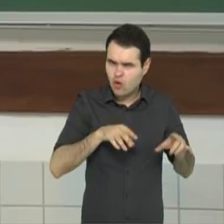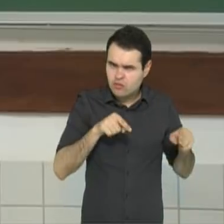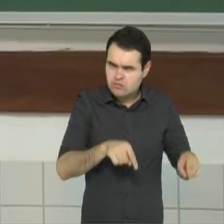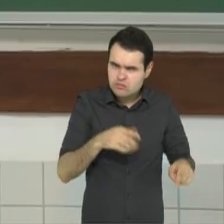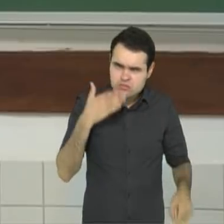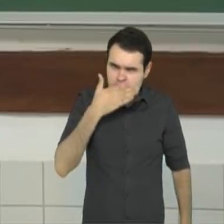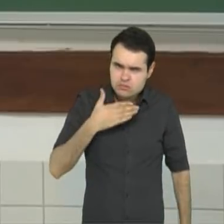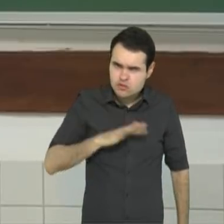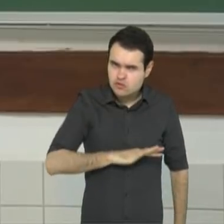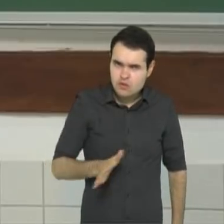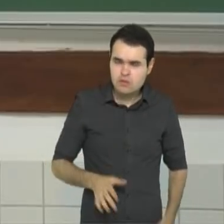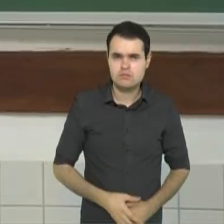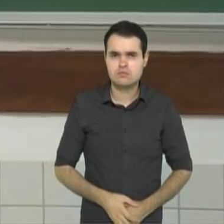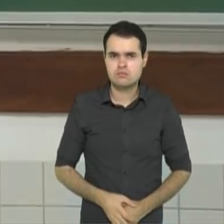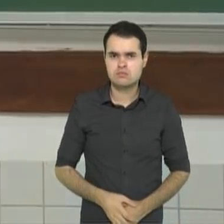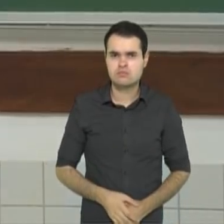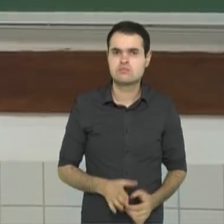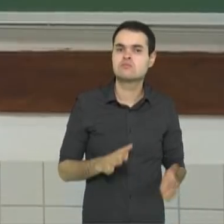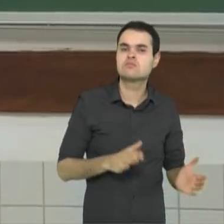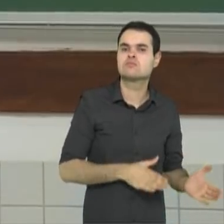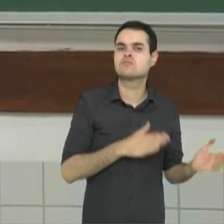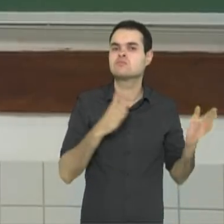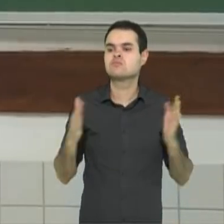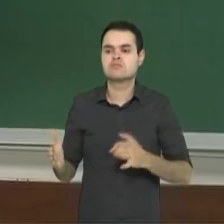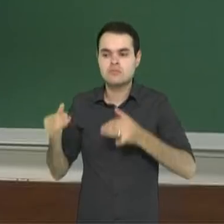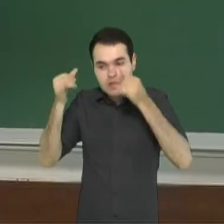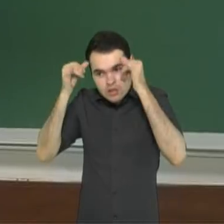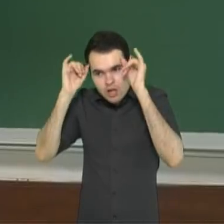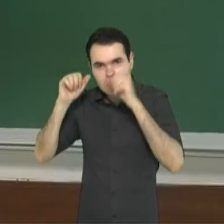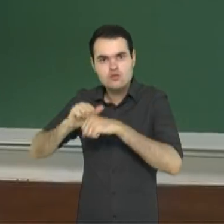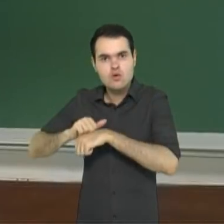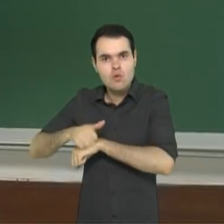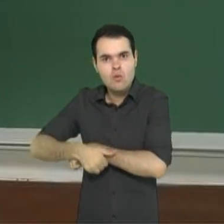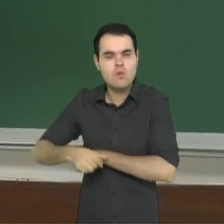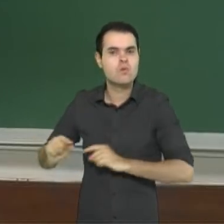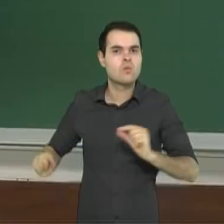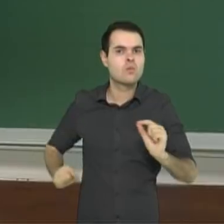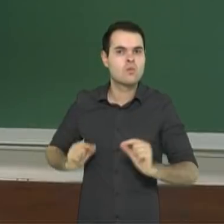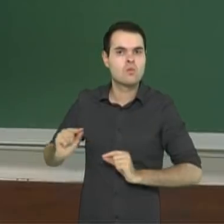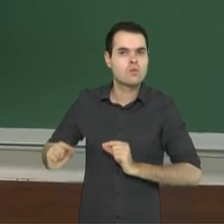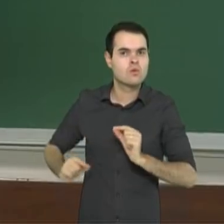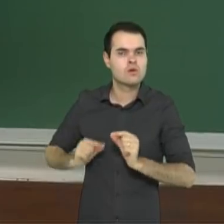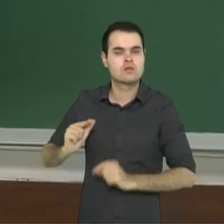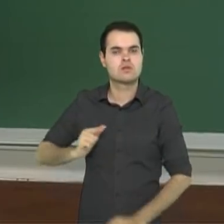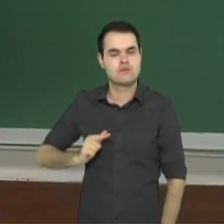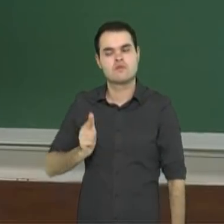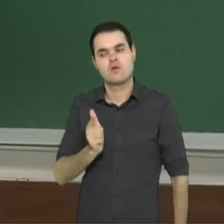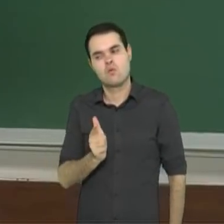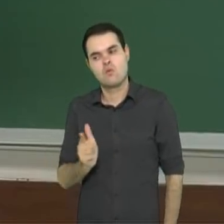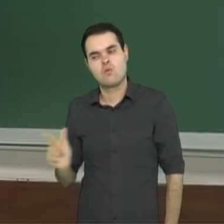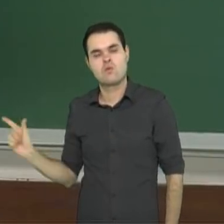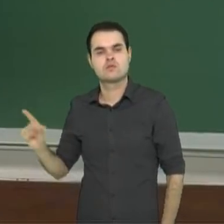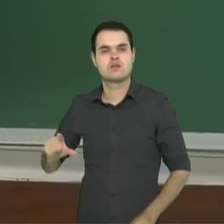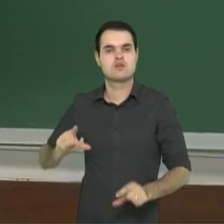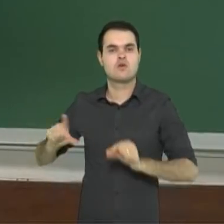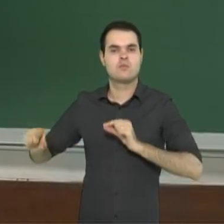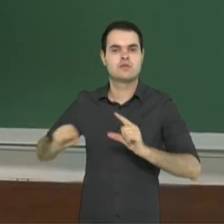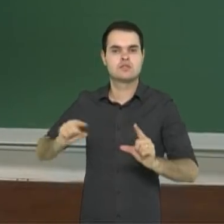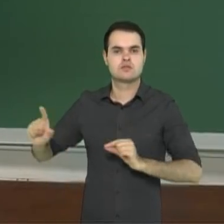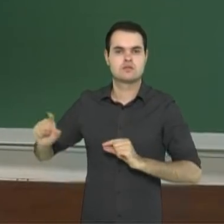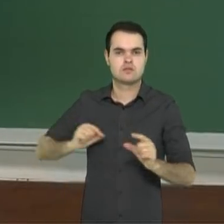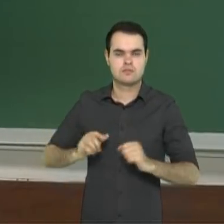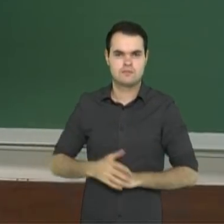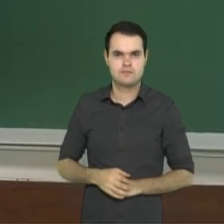disso. O que aconteceu com o gado e o couro, nós começamos a ter outra opção,